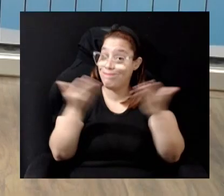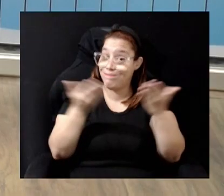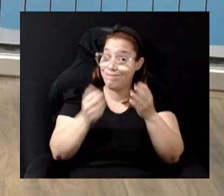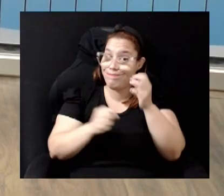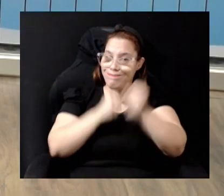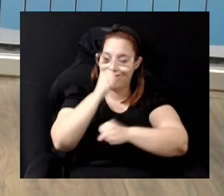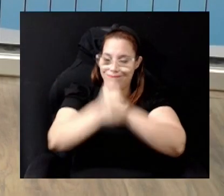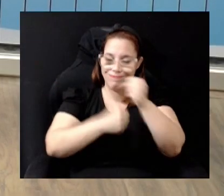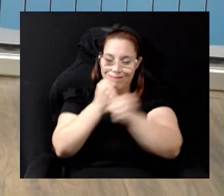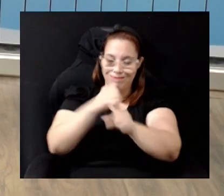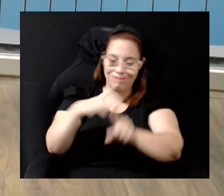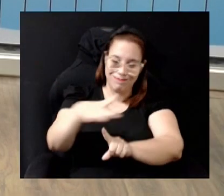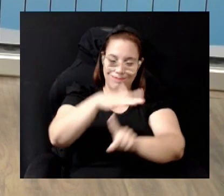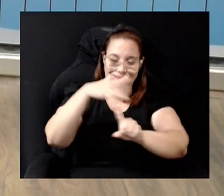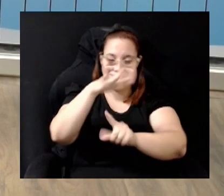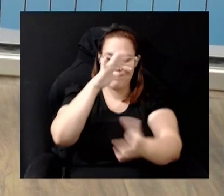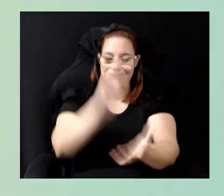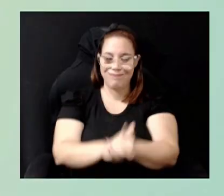Ambiental.